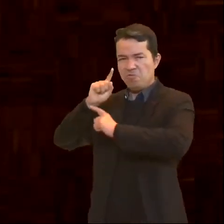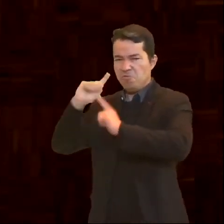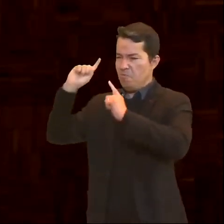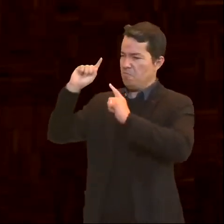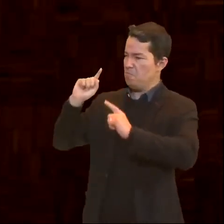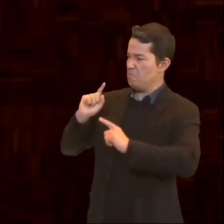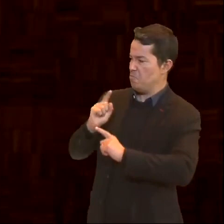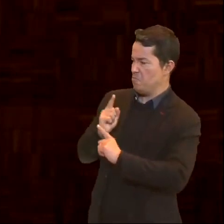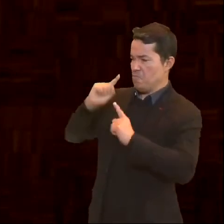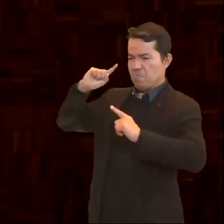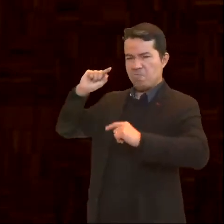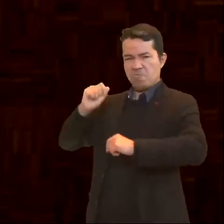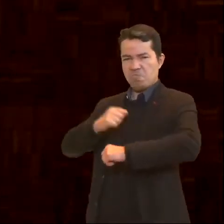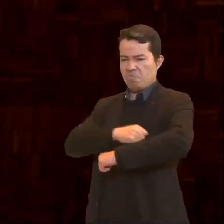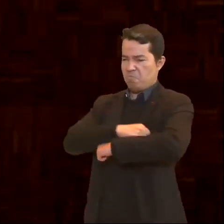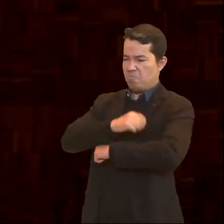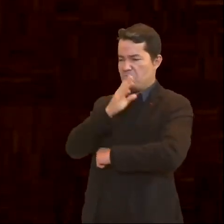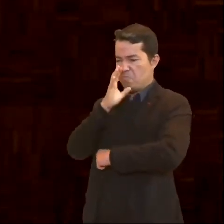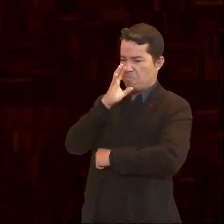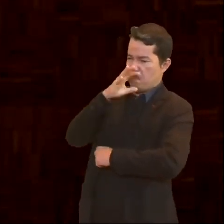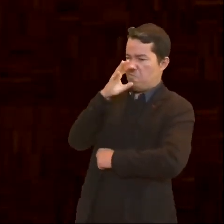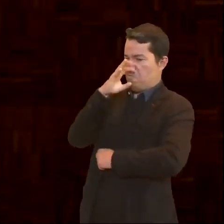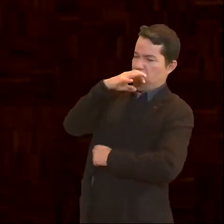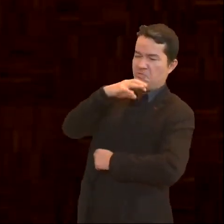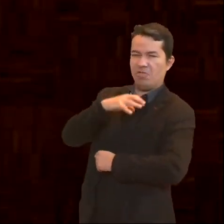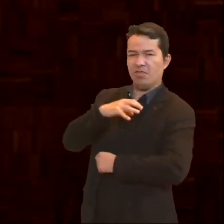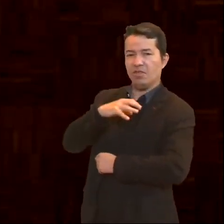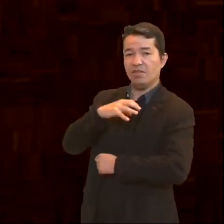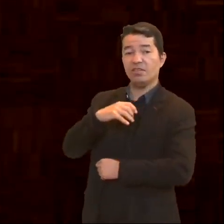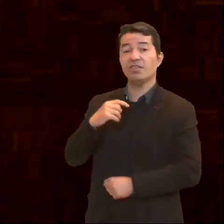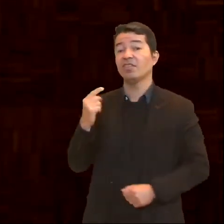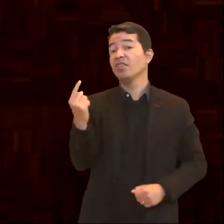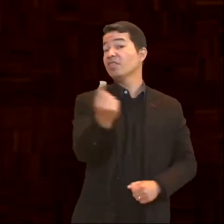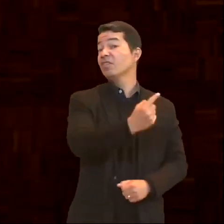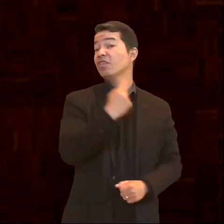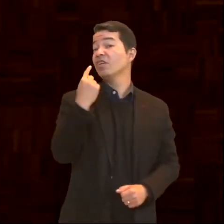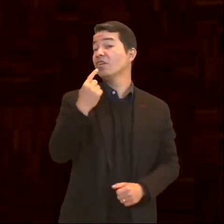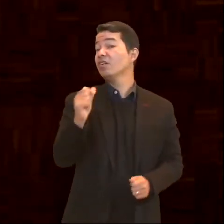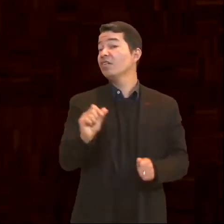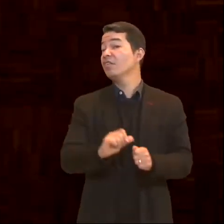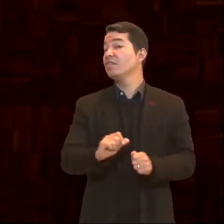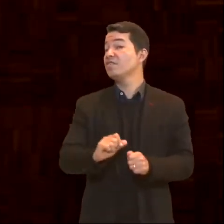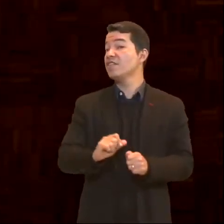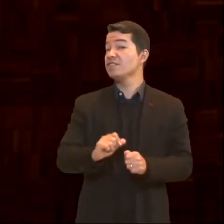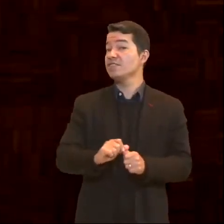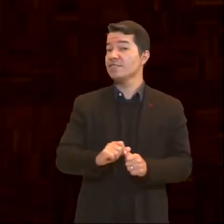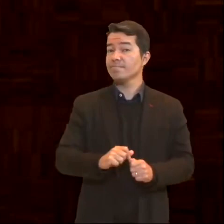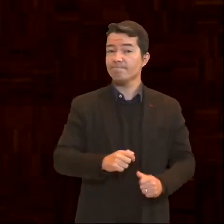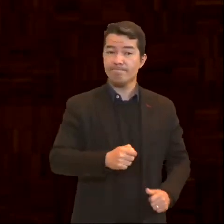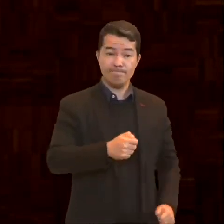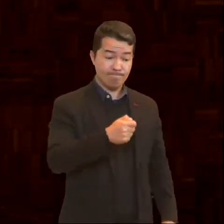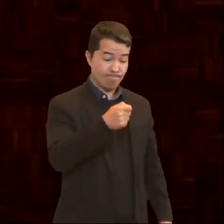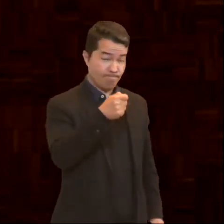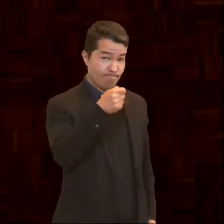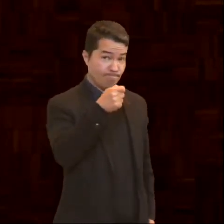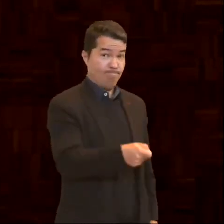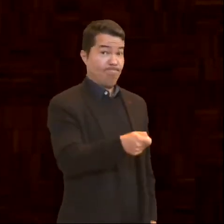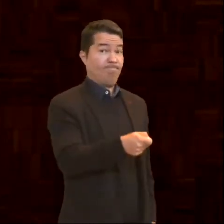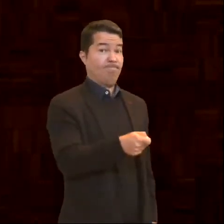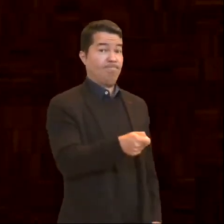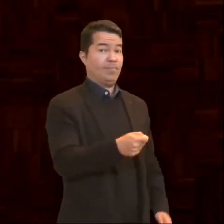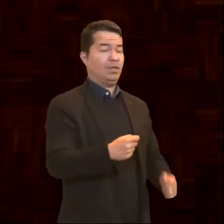são importantes para a vida. O que que a gente faz como pai? A gente disciplina. Por